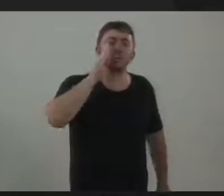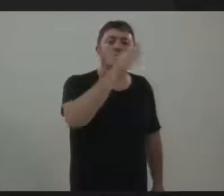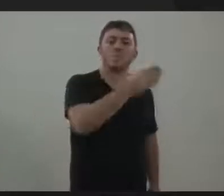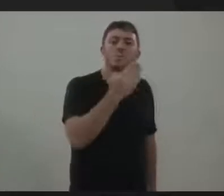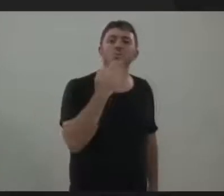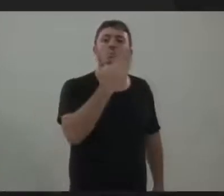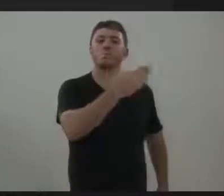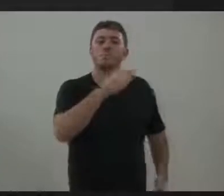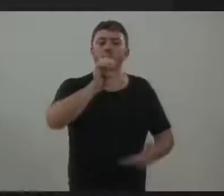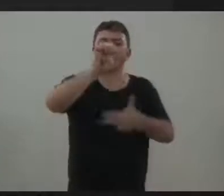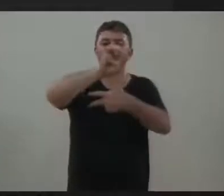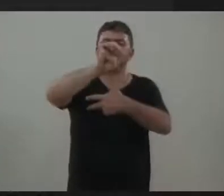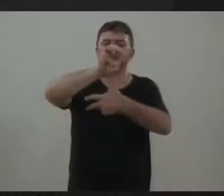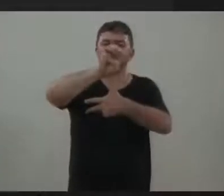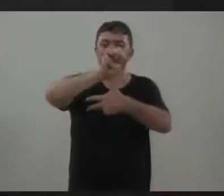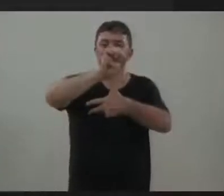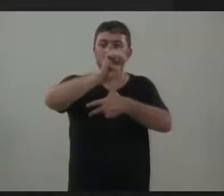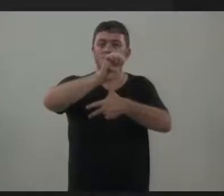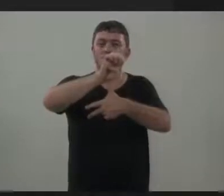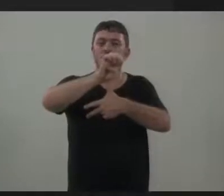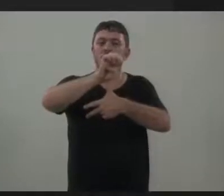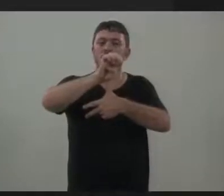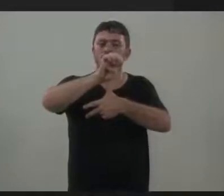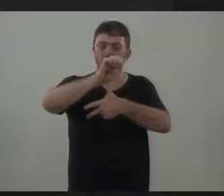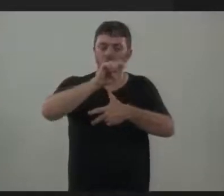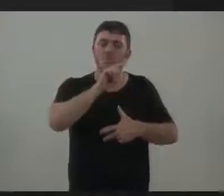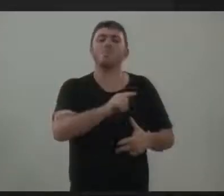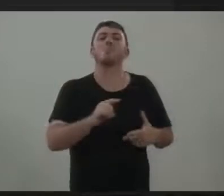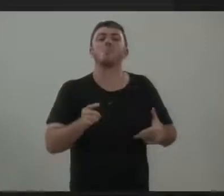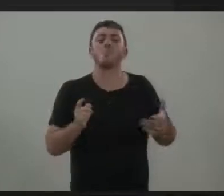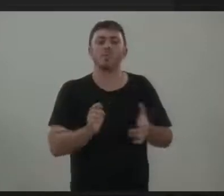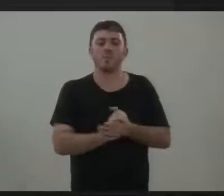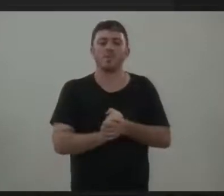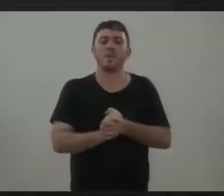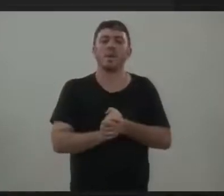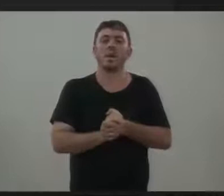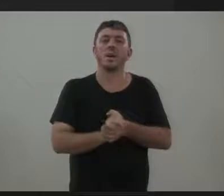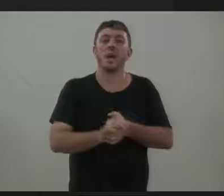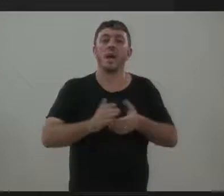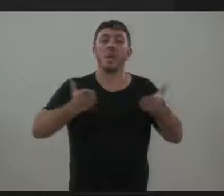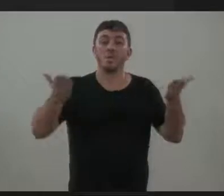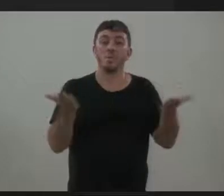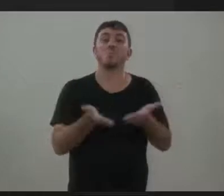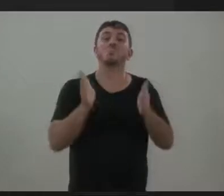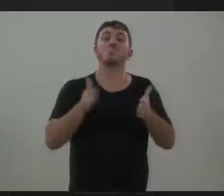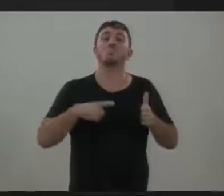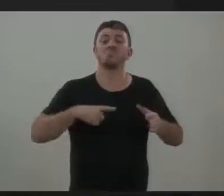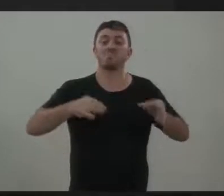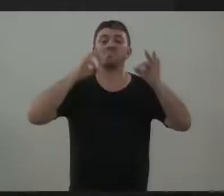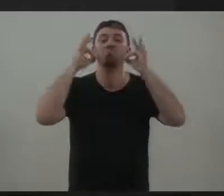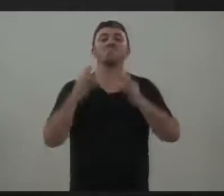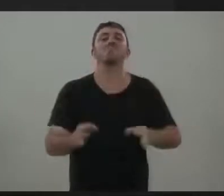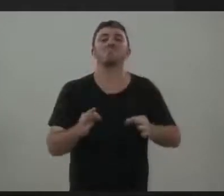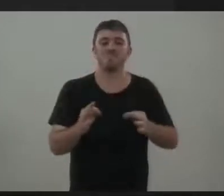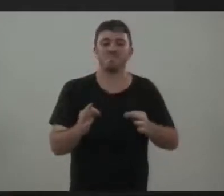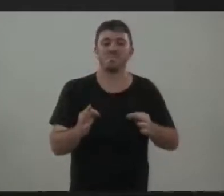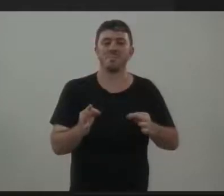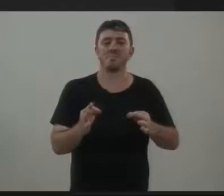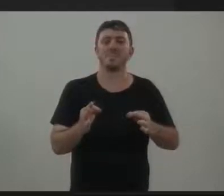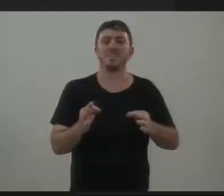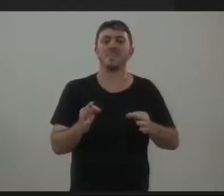para o Executivo em forma de indicação. Isso hoje é uma realidade no município que faz